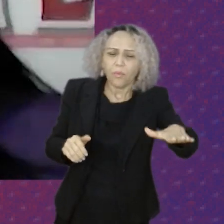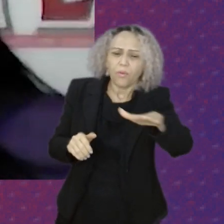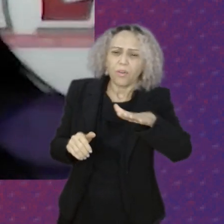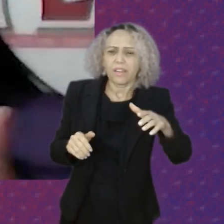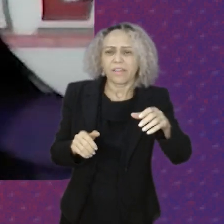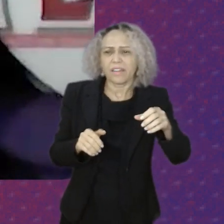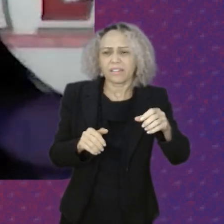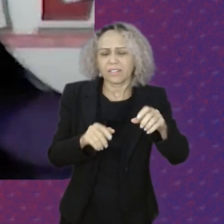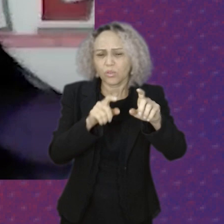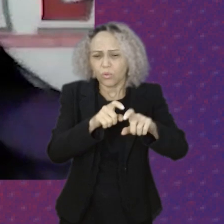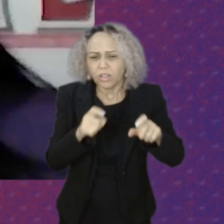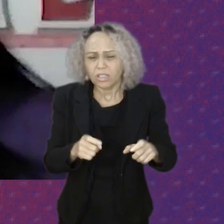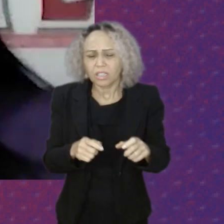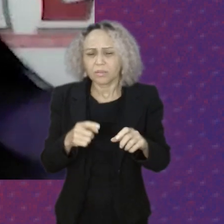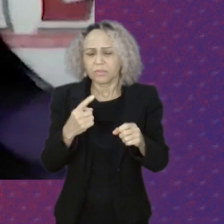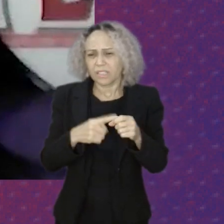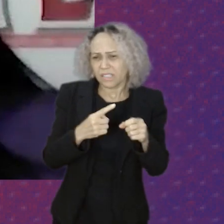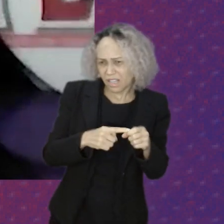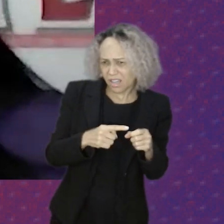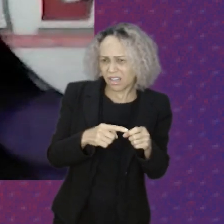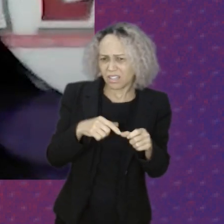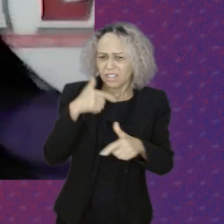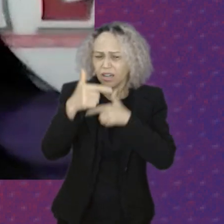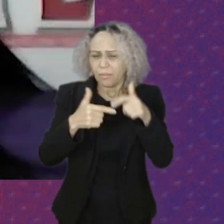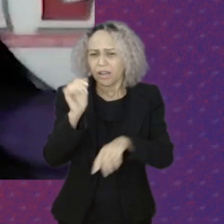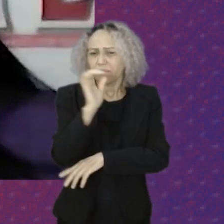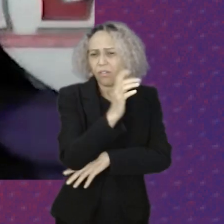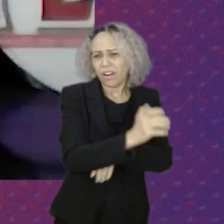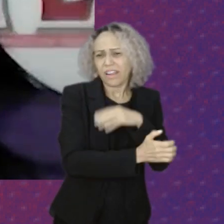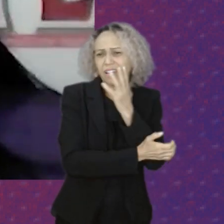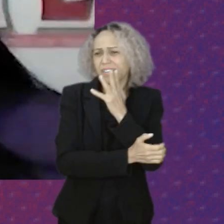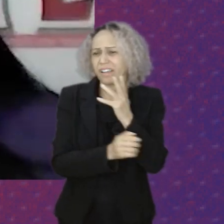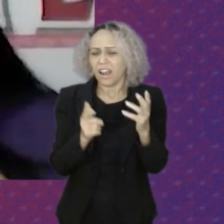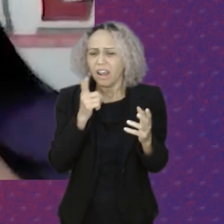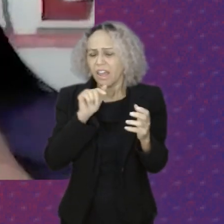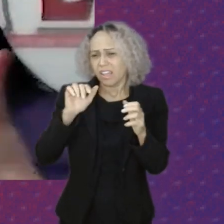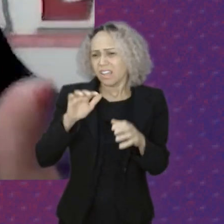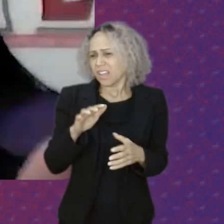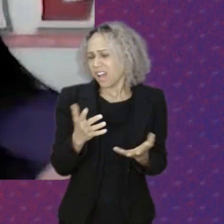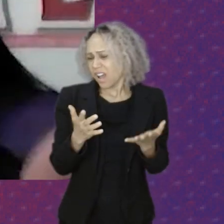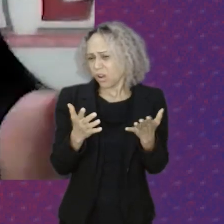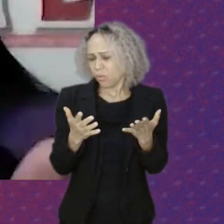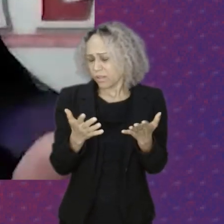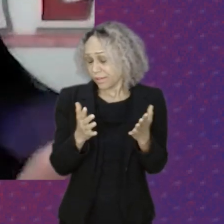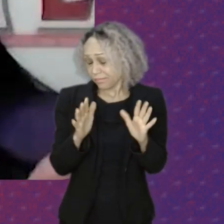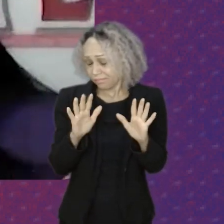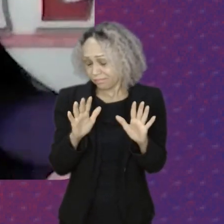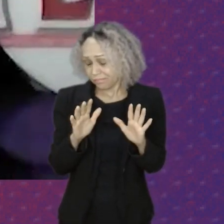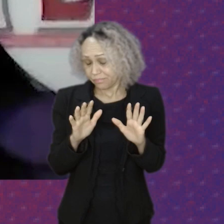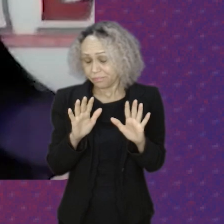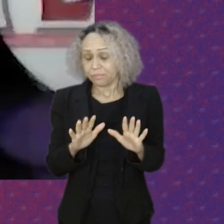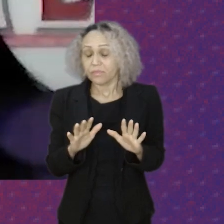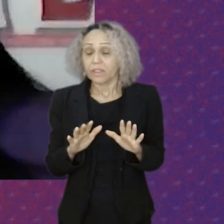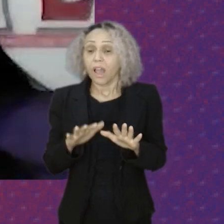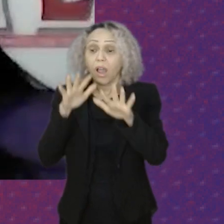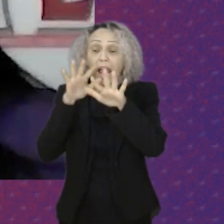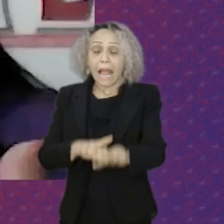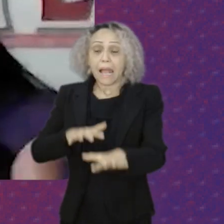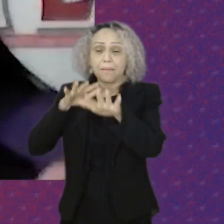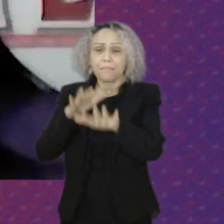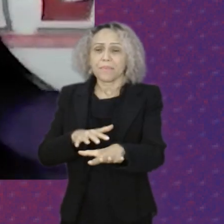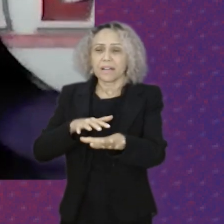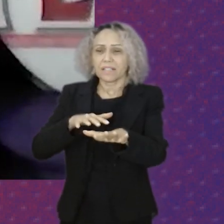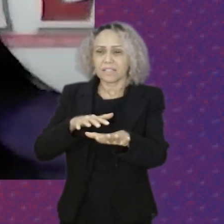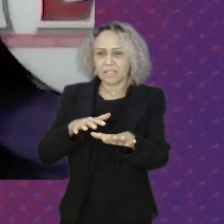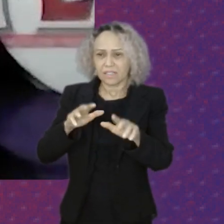cidade, da floresta, das águas, e hoje a marcha ela se tornou grandiosa, porque ela é também internacional,